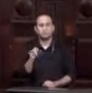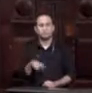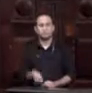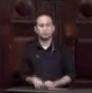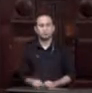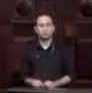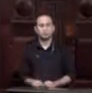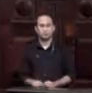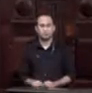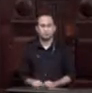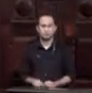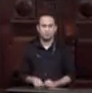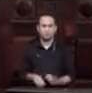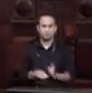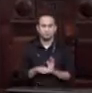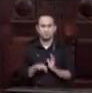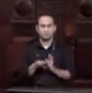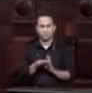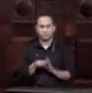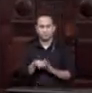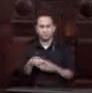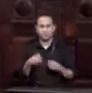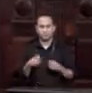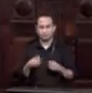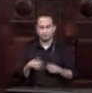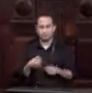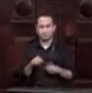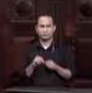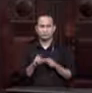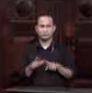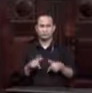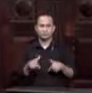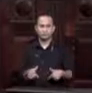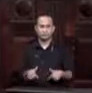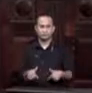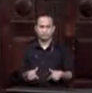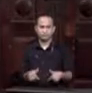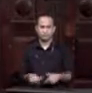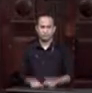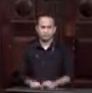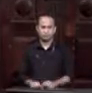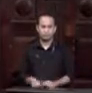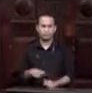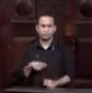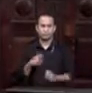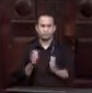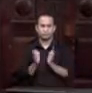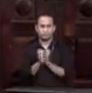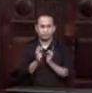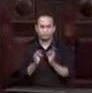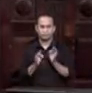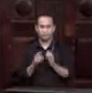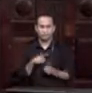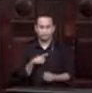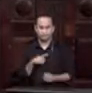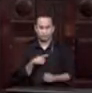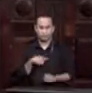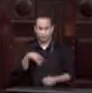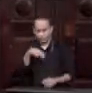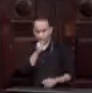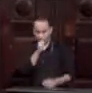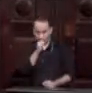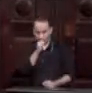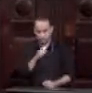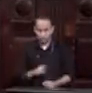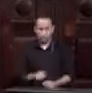medidas efetivas sejam tomadas agora pelo grupo técnico do governo do Estado, para que o mais rápido